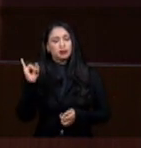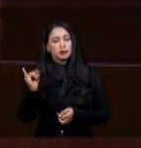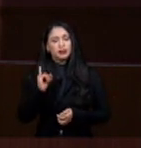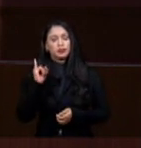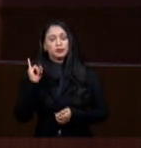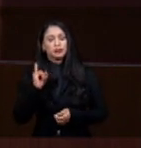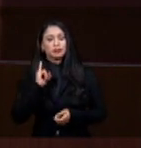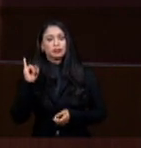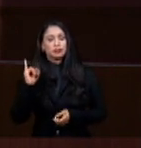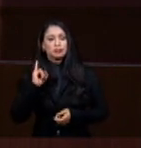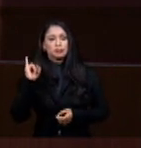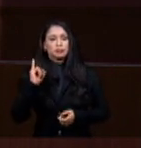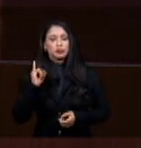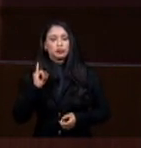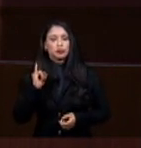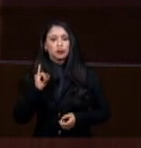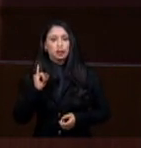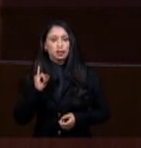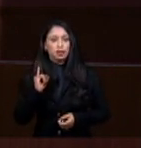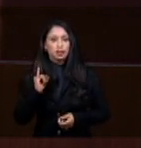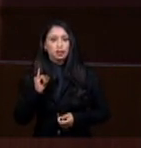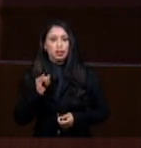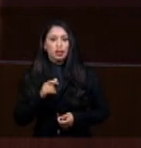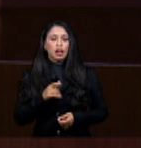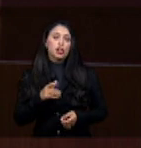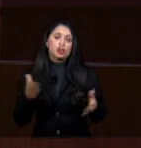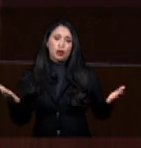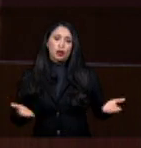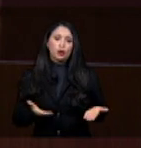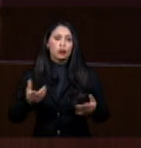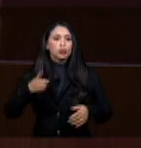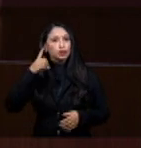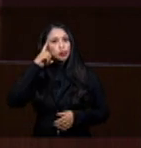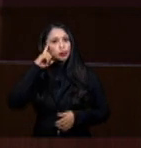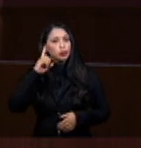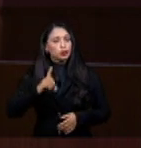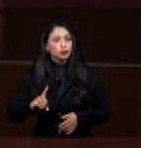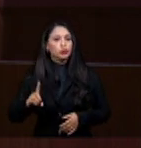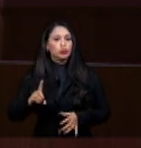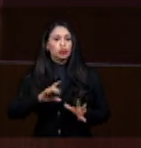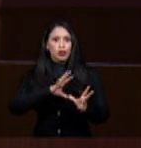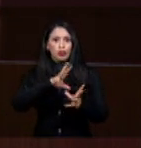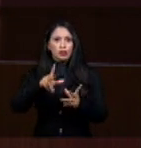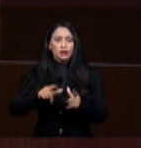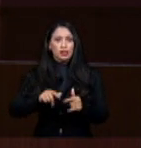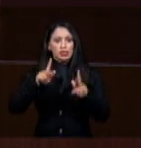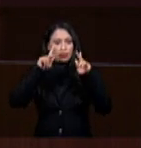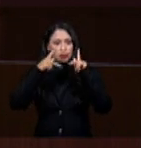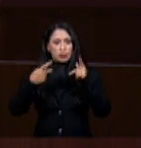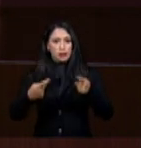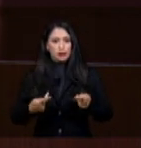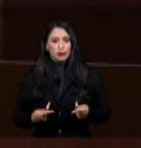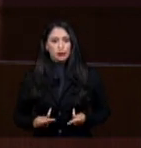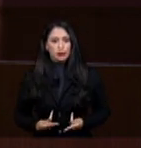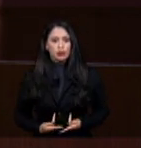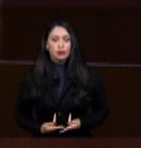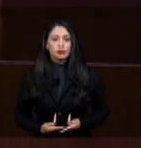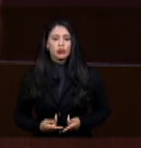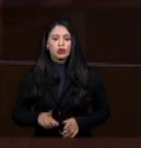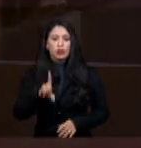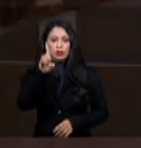o dia né o aniversário da declaração universal dos direitos das pessoas humanas vão lhe permitir